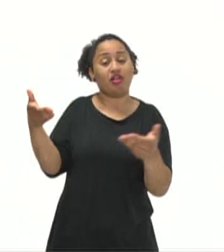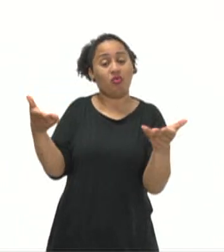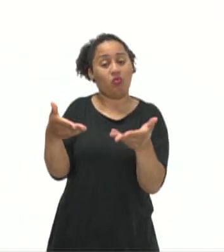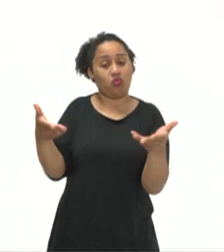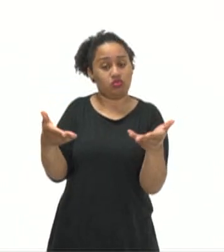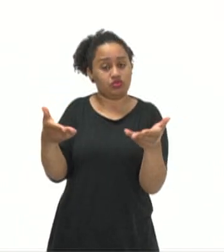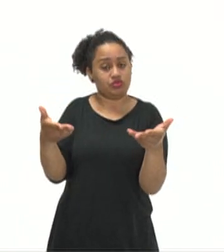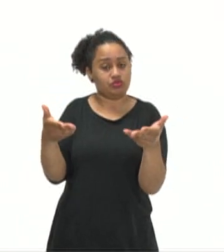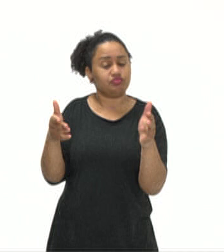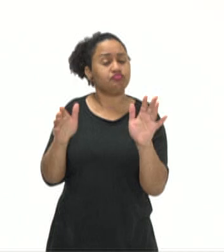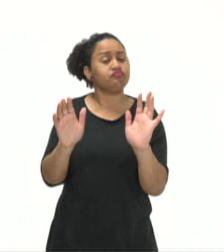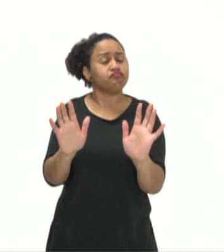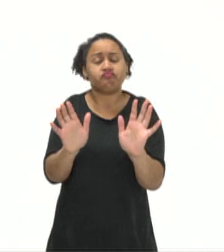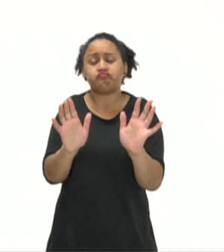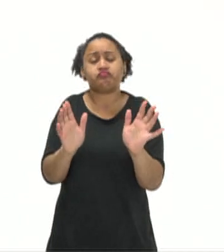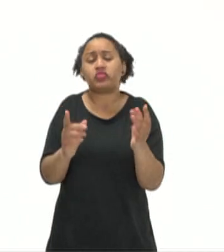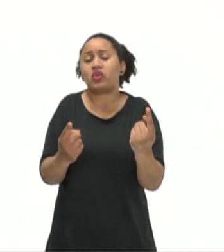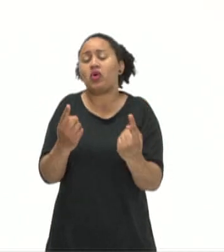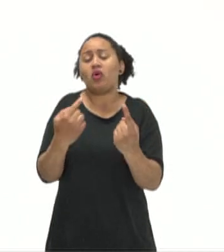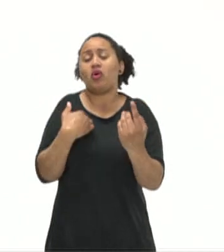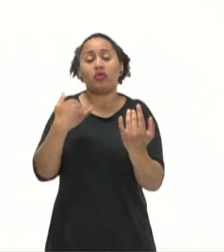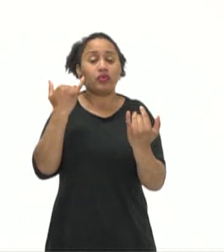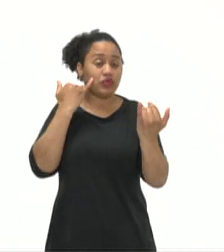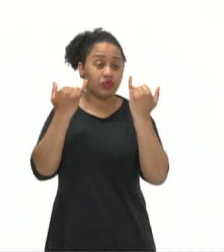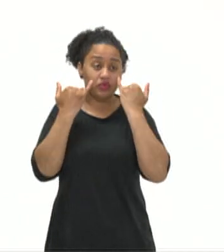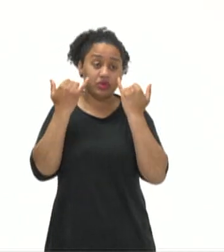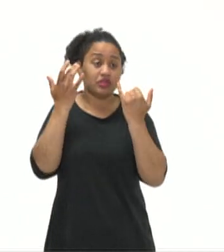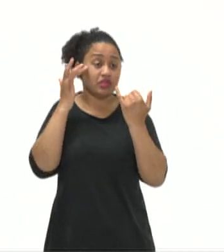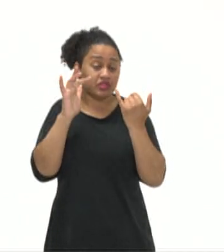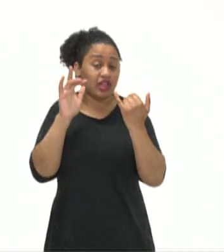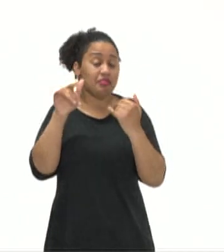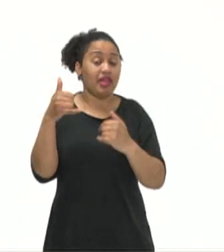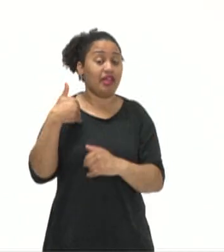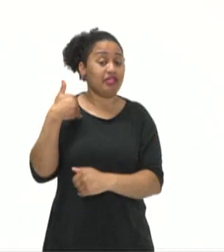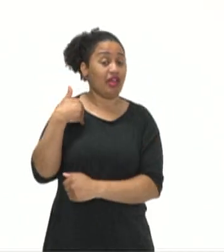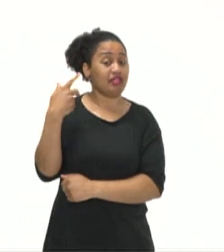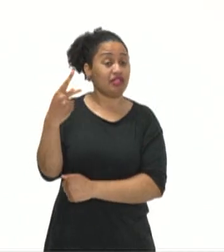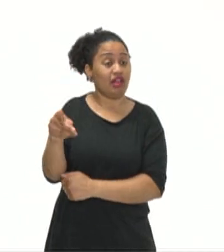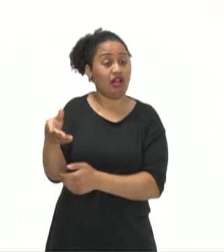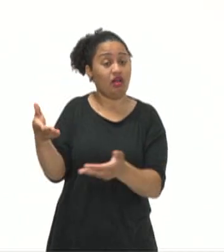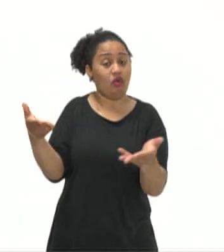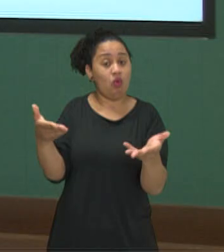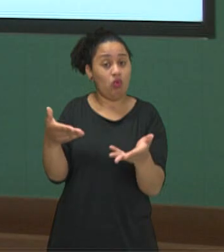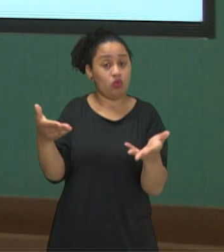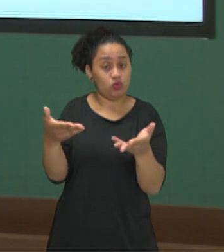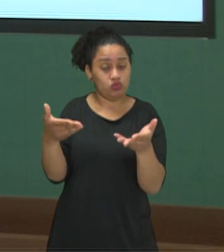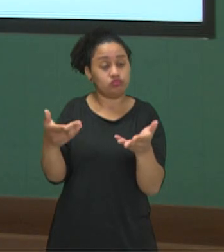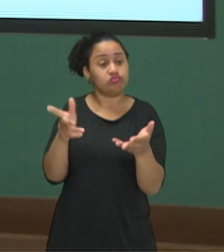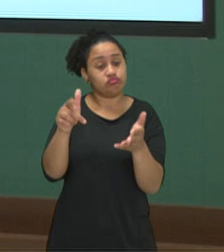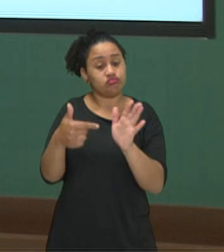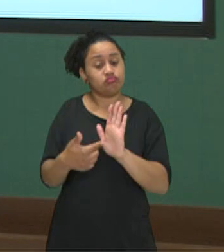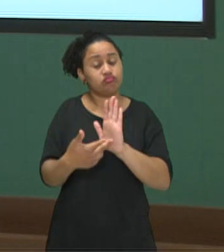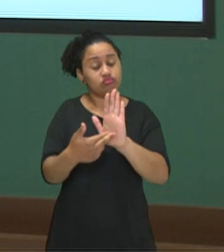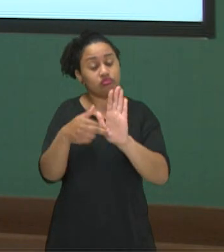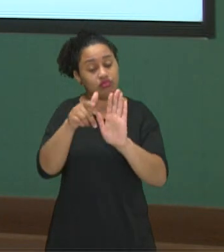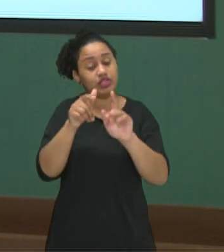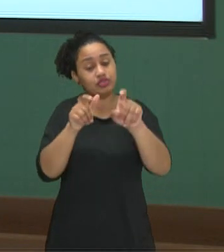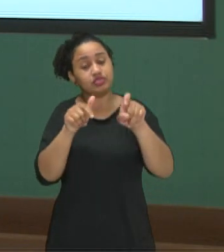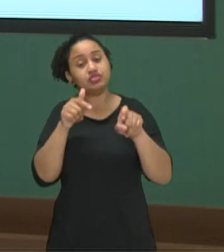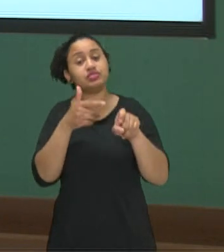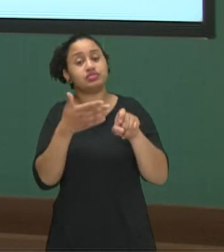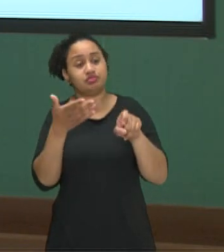hoje. Então, qual é a informação desconhecida? A idade de Karina. Ela vai ser representada por